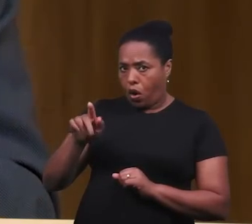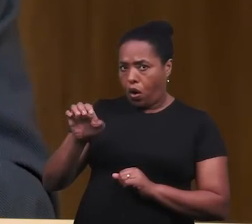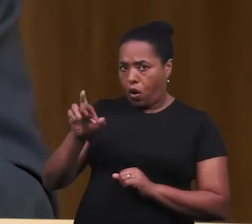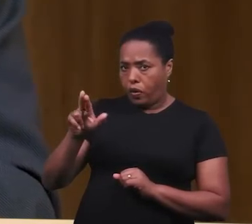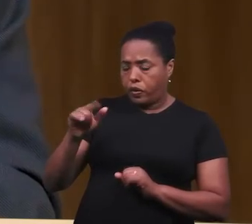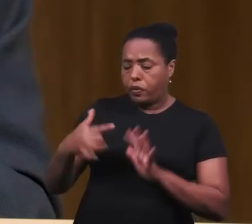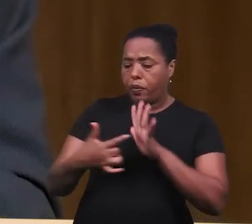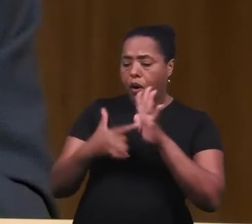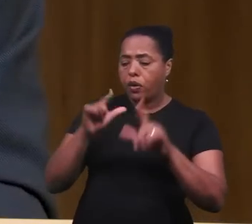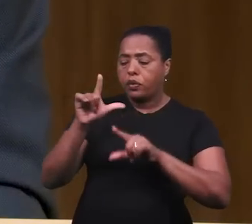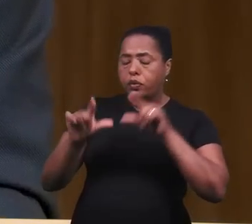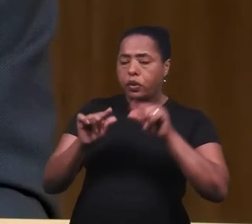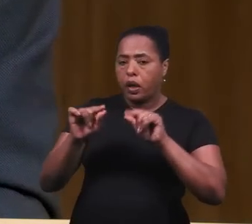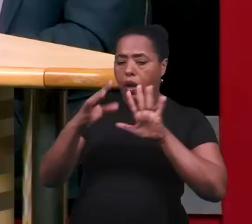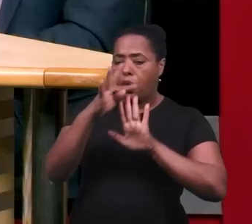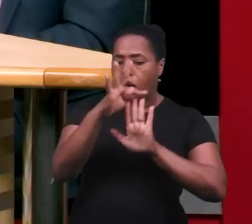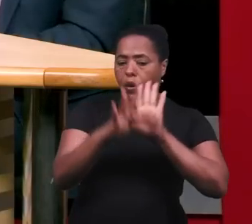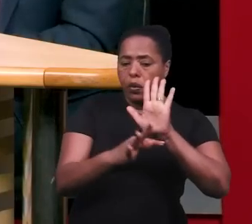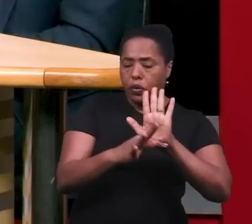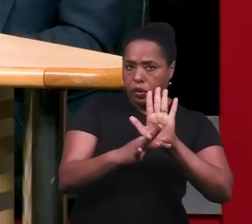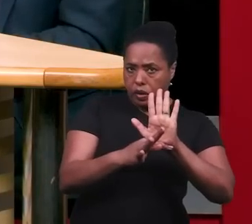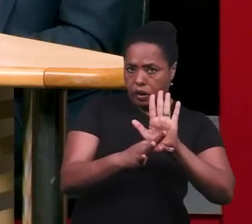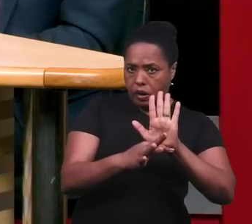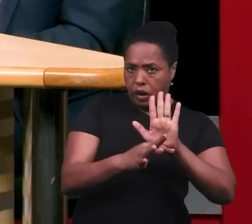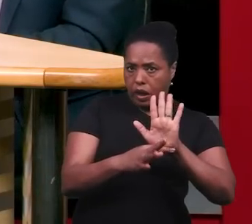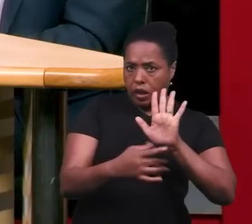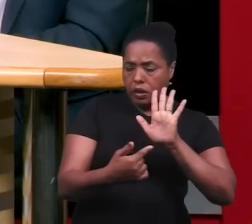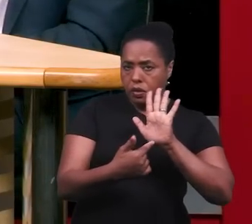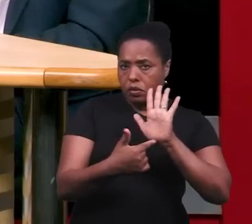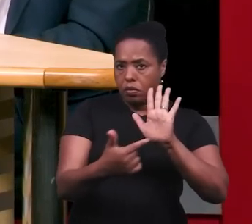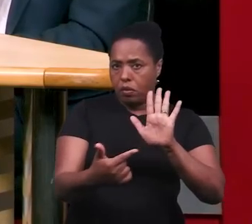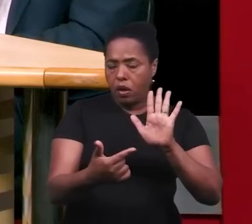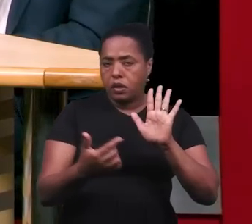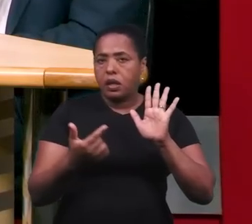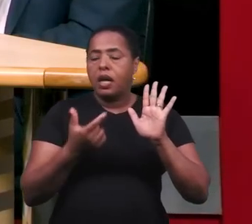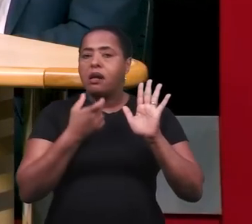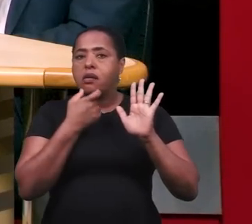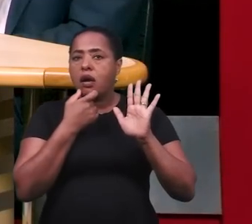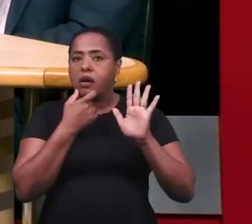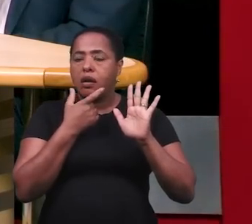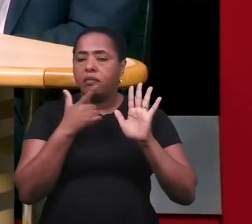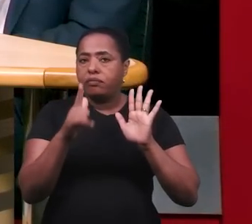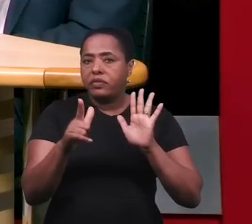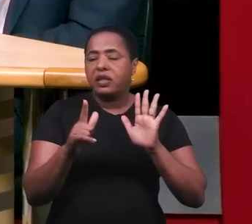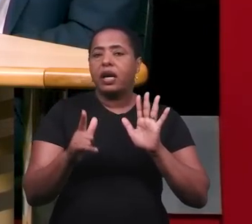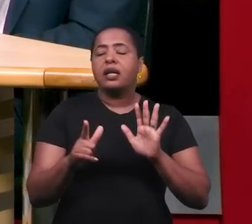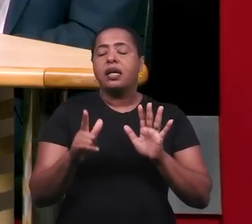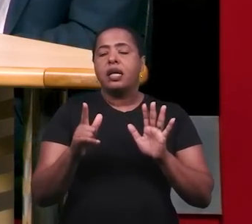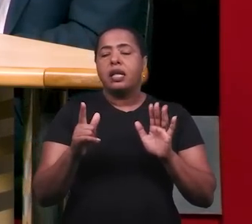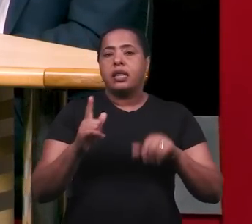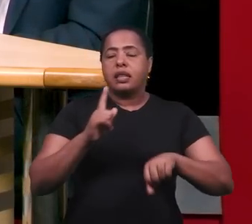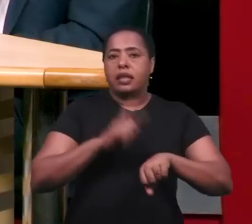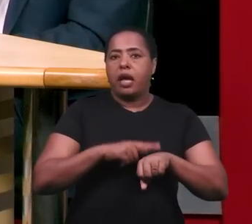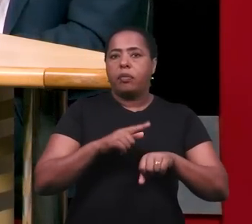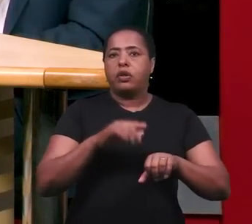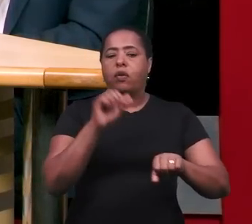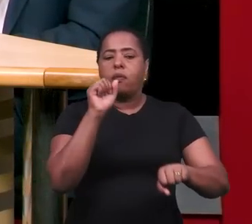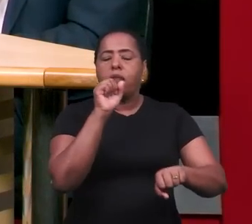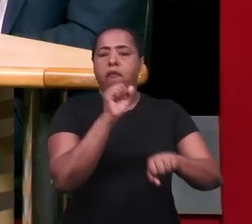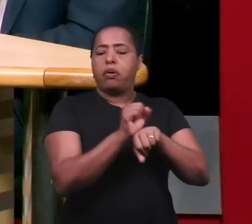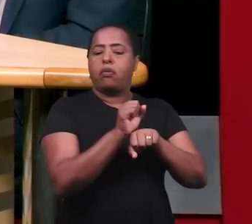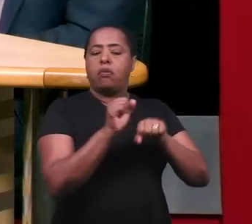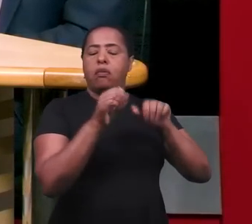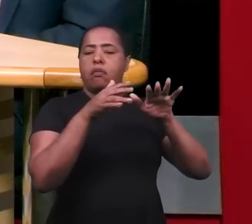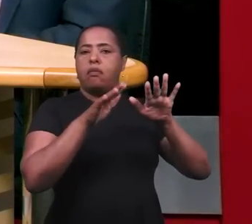está vivendo. E o Roger trouxe uma informação interessante, que esse texto,